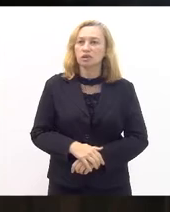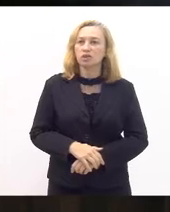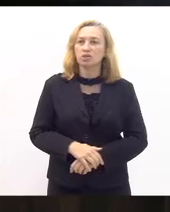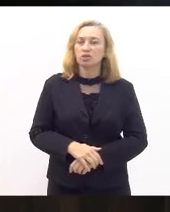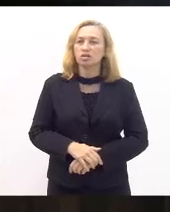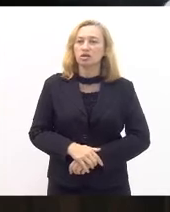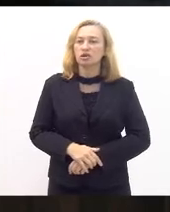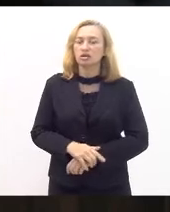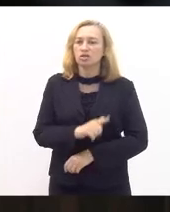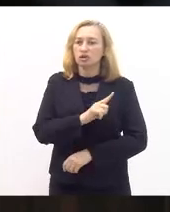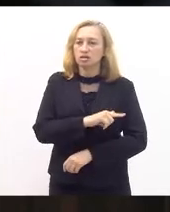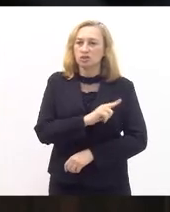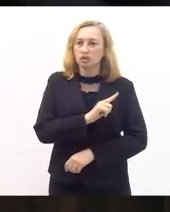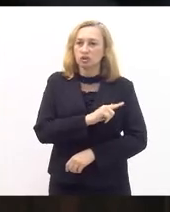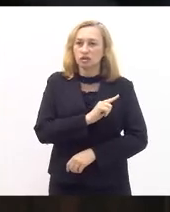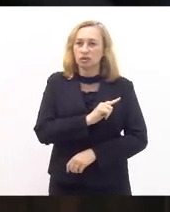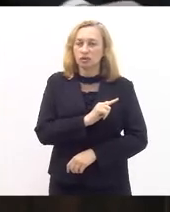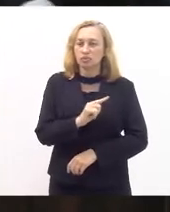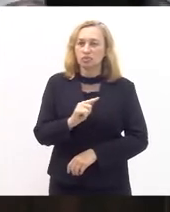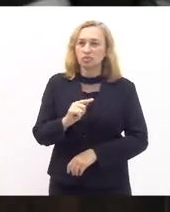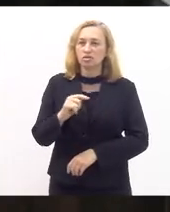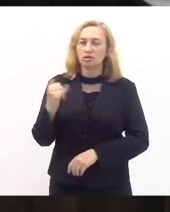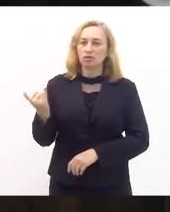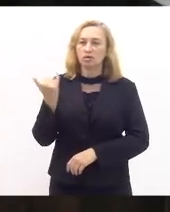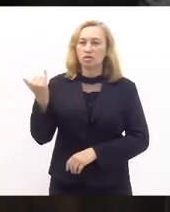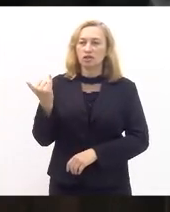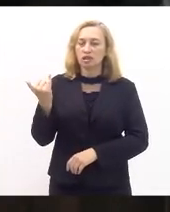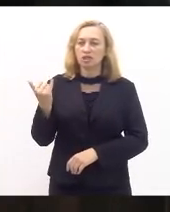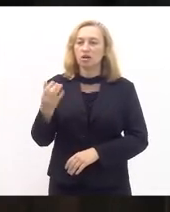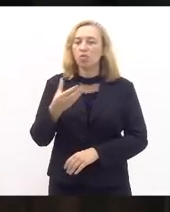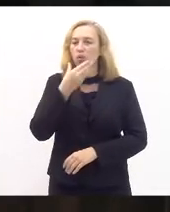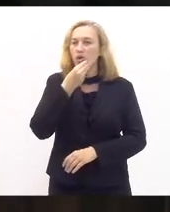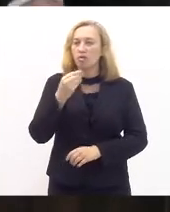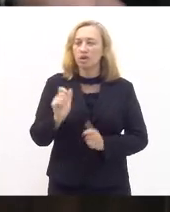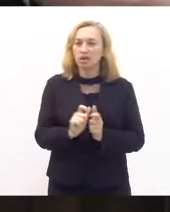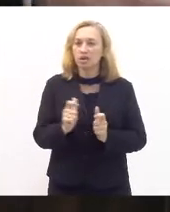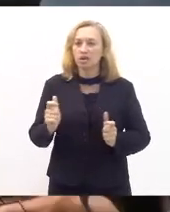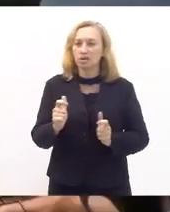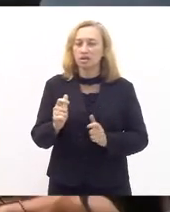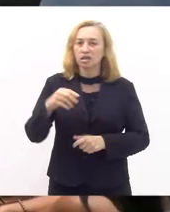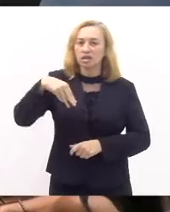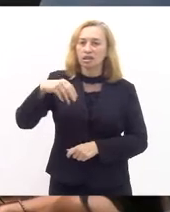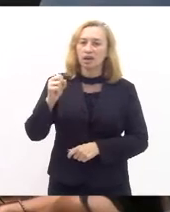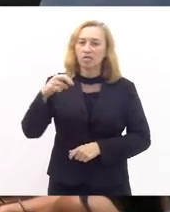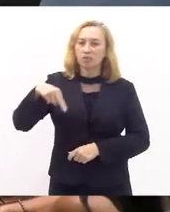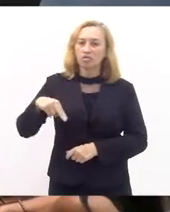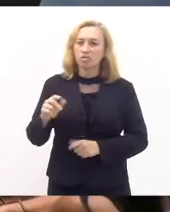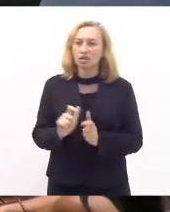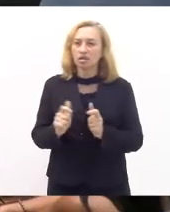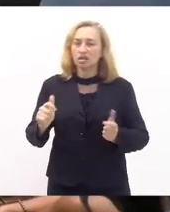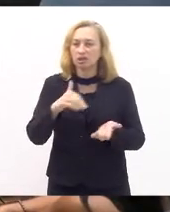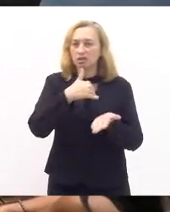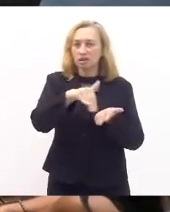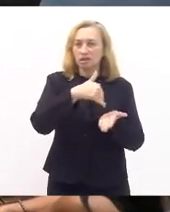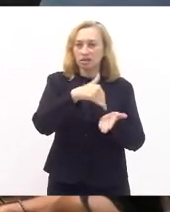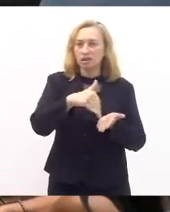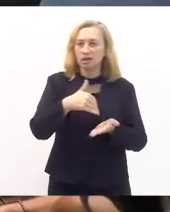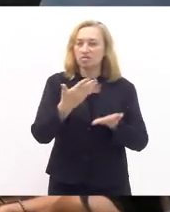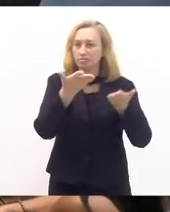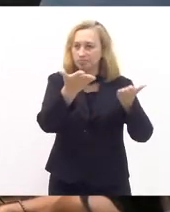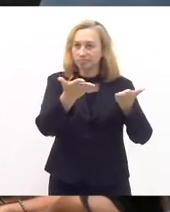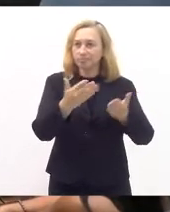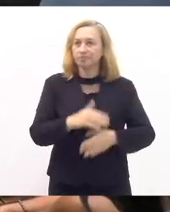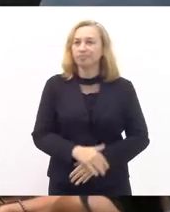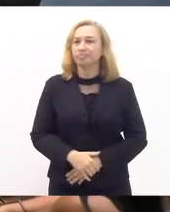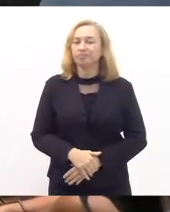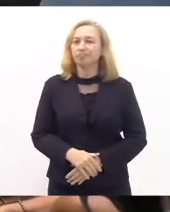prestigiam hoje esse grande homem, meu amigo doutor Nelson Rocha, meu grande secretário, deu um show